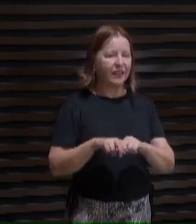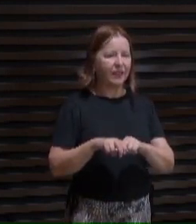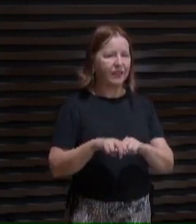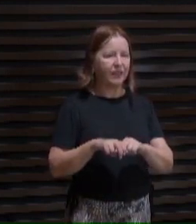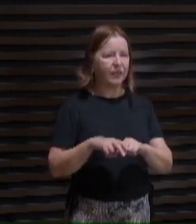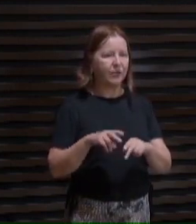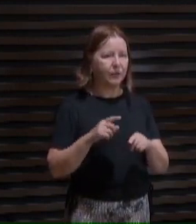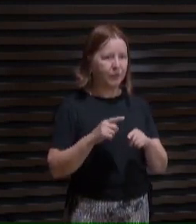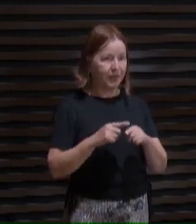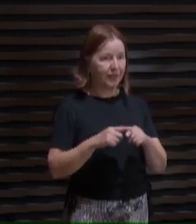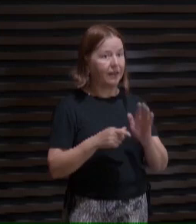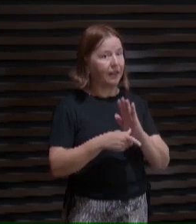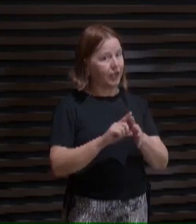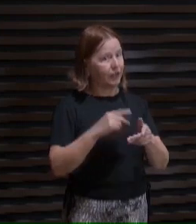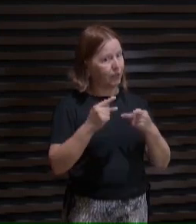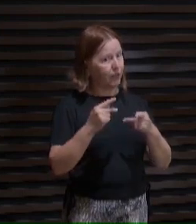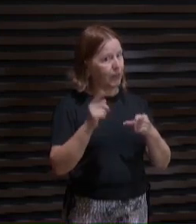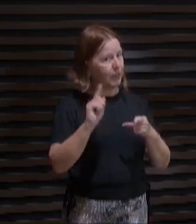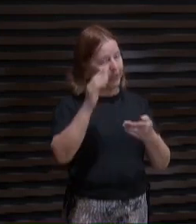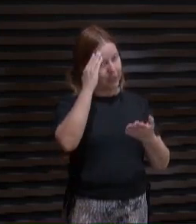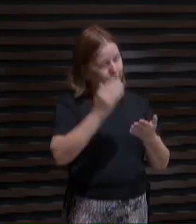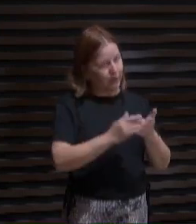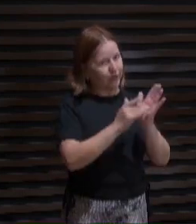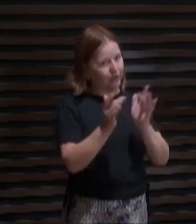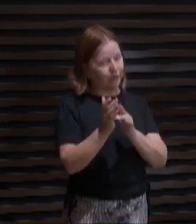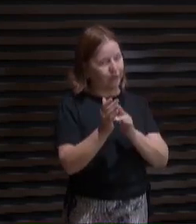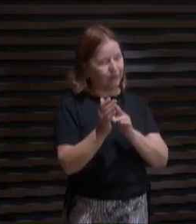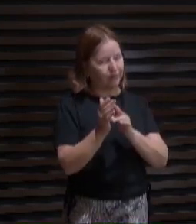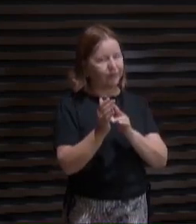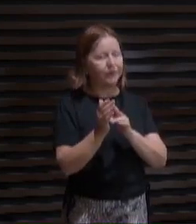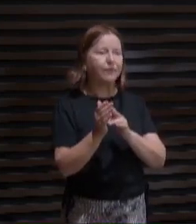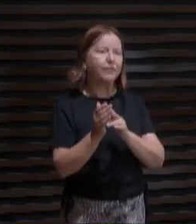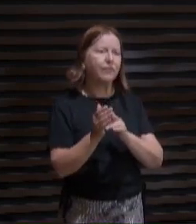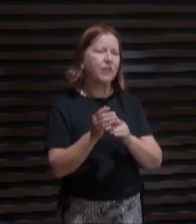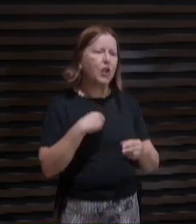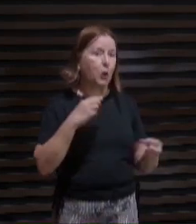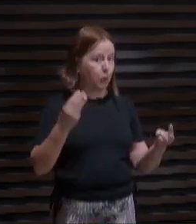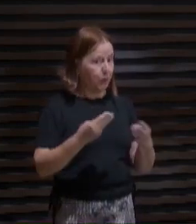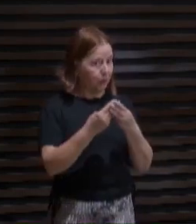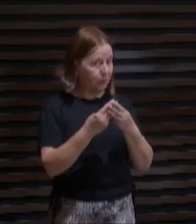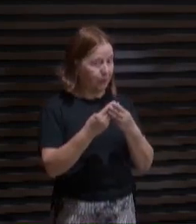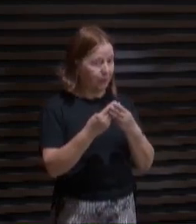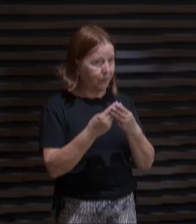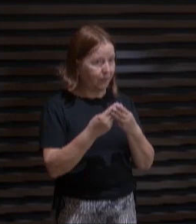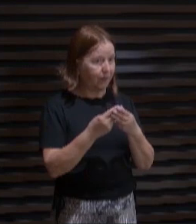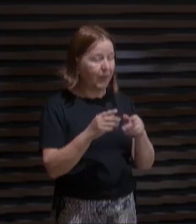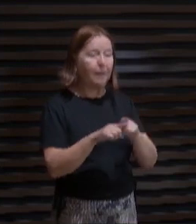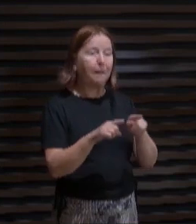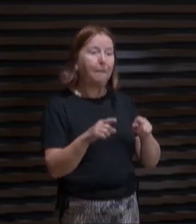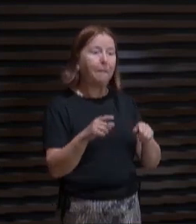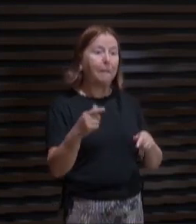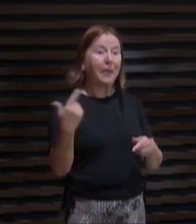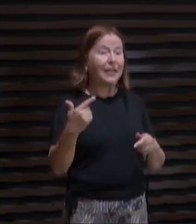não creio nesse cara. Falando de Jesus. Eu não creio nesse cara, eu sou judeu. Aí quando ele entra e